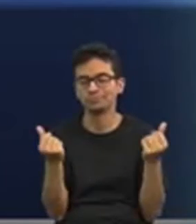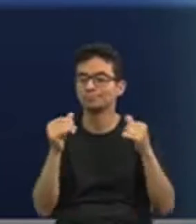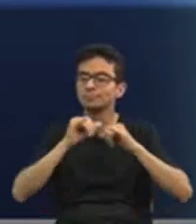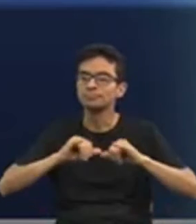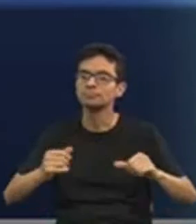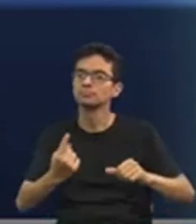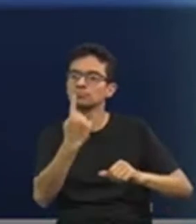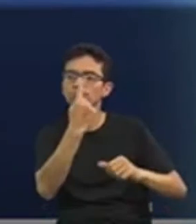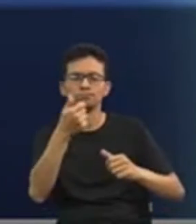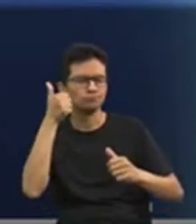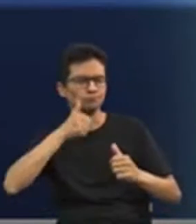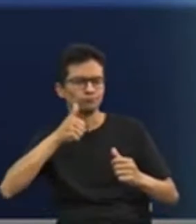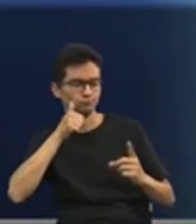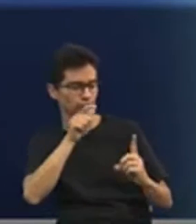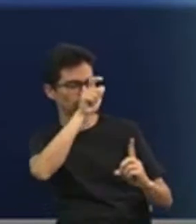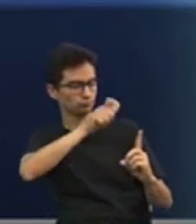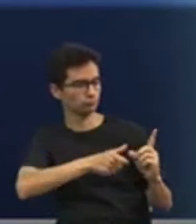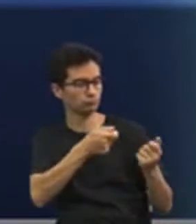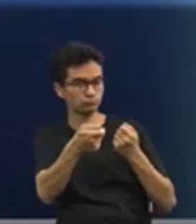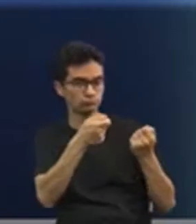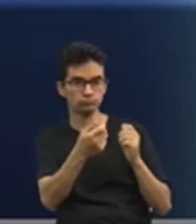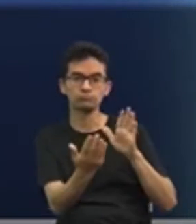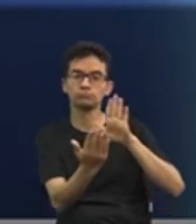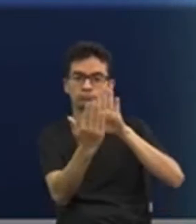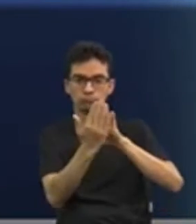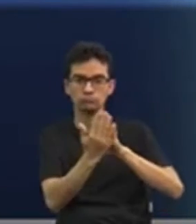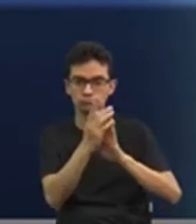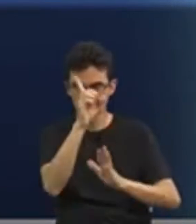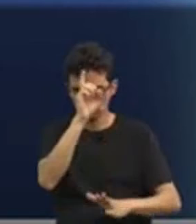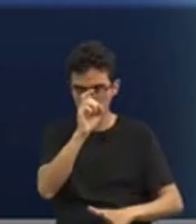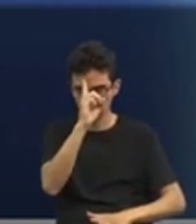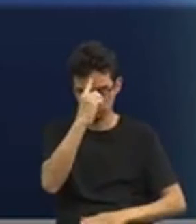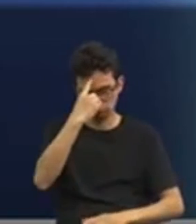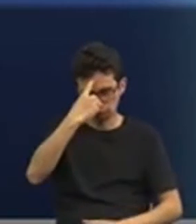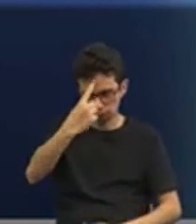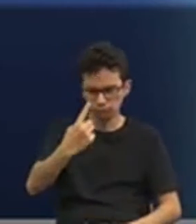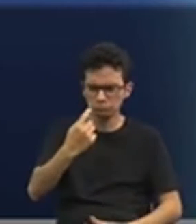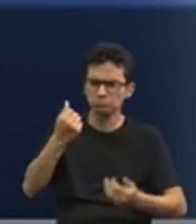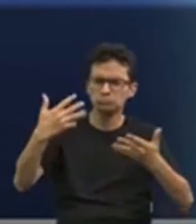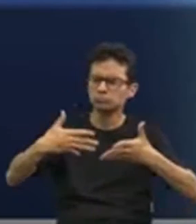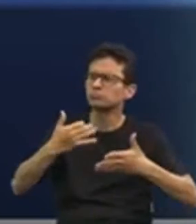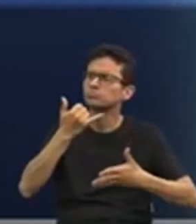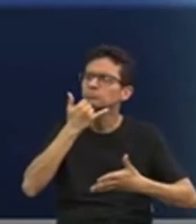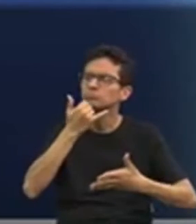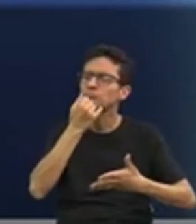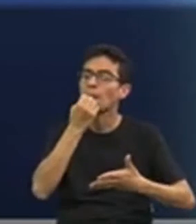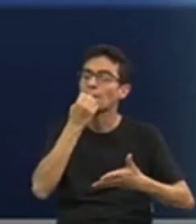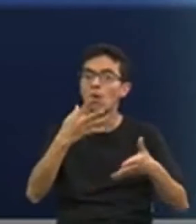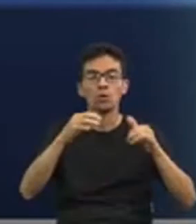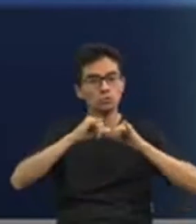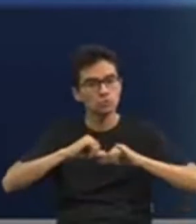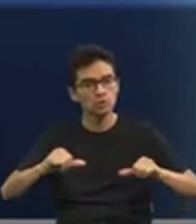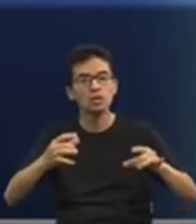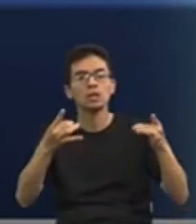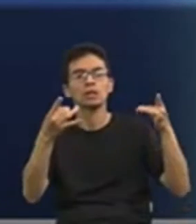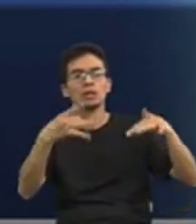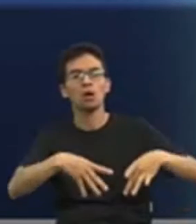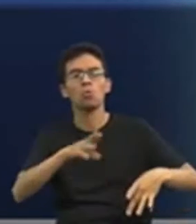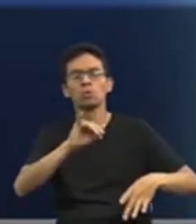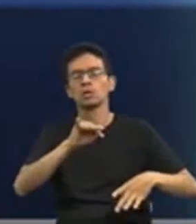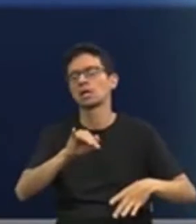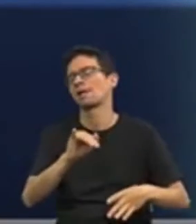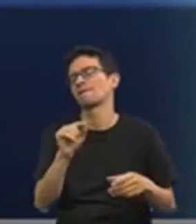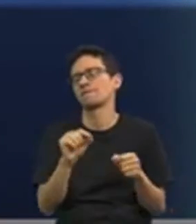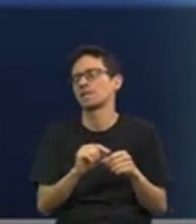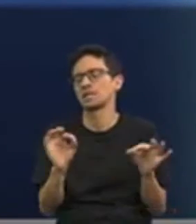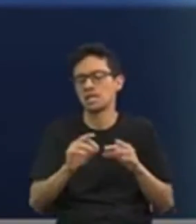notícia a repórter em frente ao hospital aqui uma Repórter fala mas a boa notícia que ela saiu da UTI no